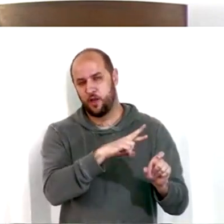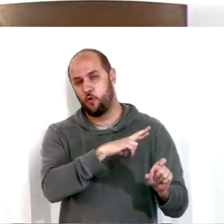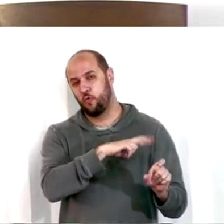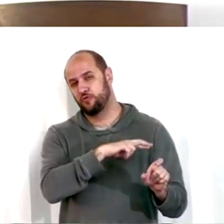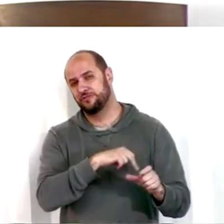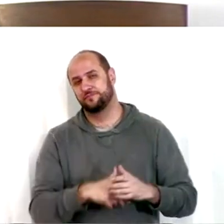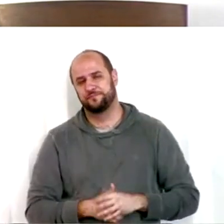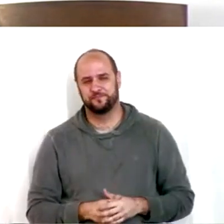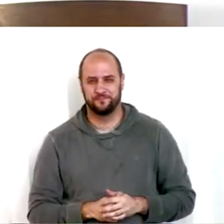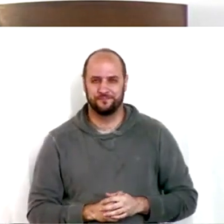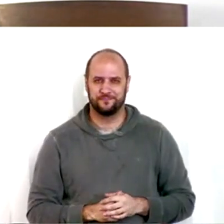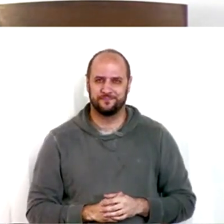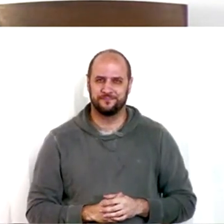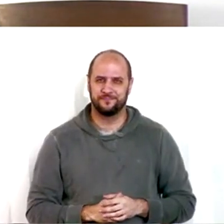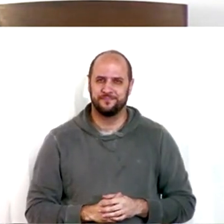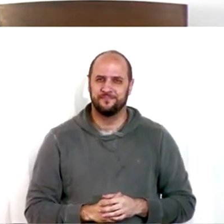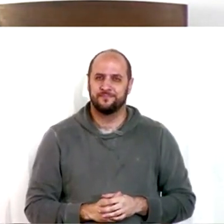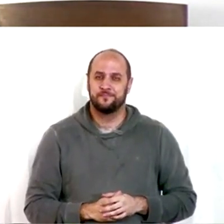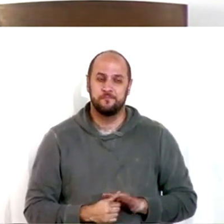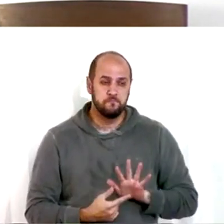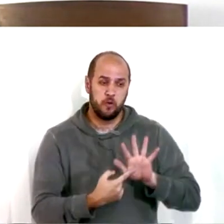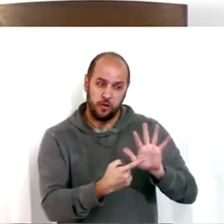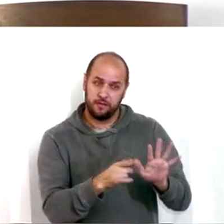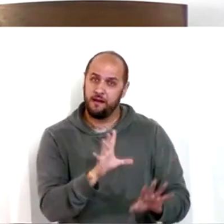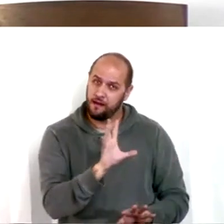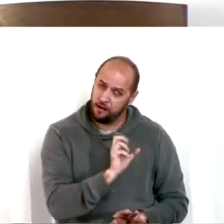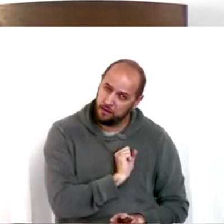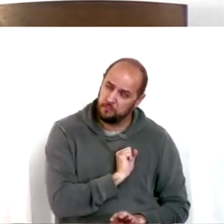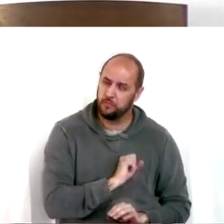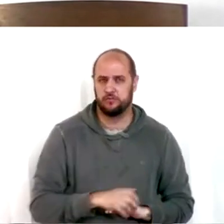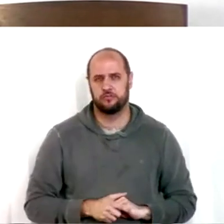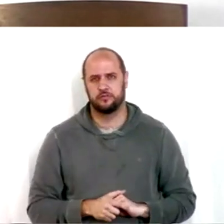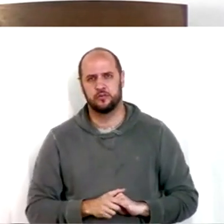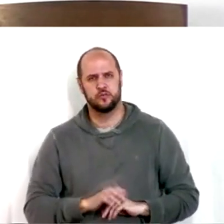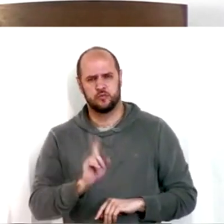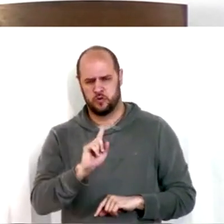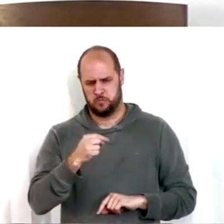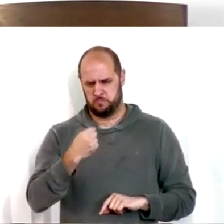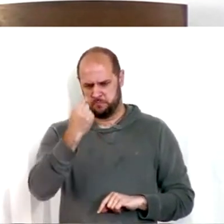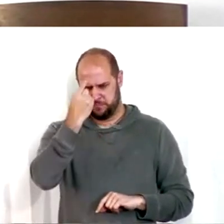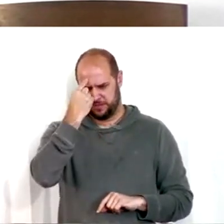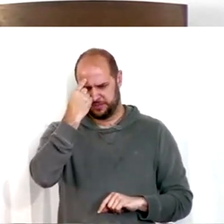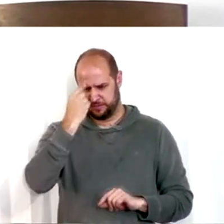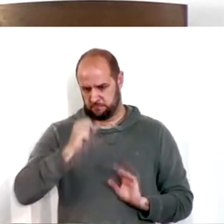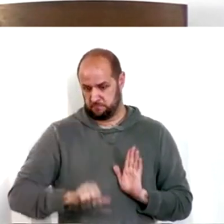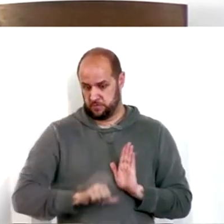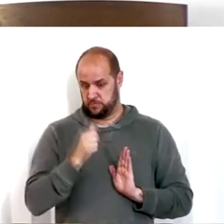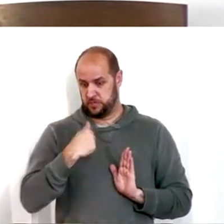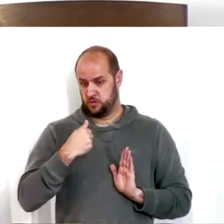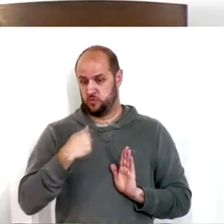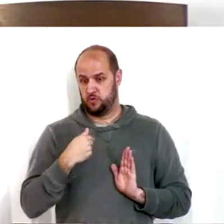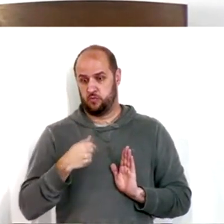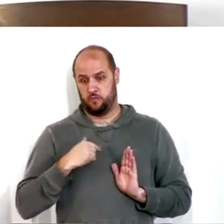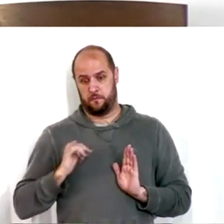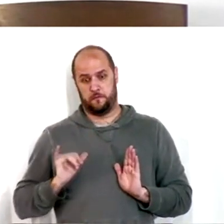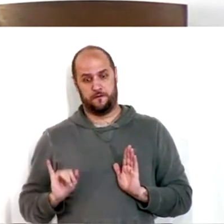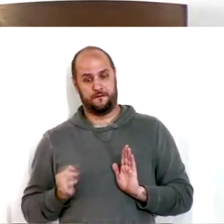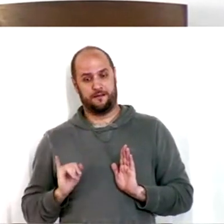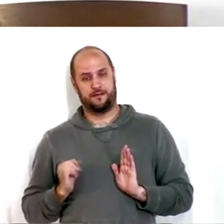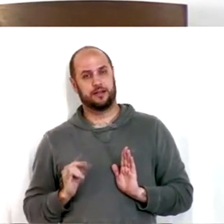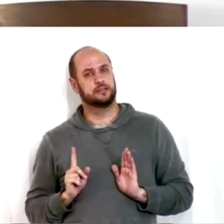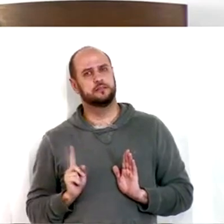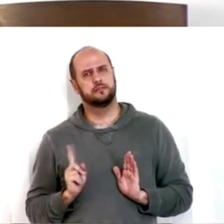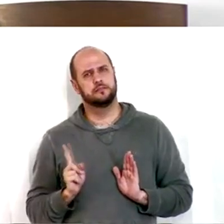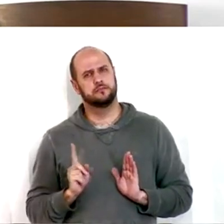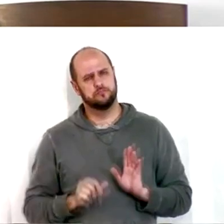Ruth. Isso é uma expressão de amor. Quando eu não penso primeiro nos meus próprios benefícios, mas